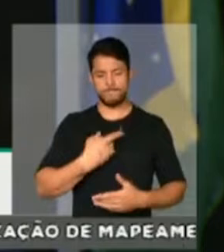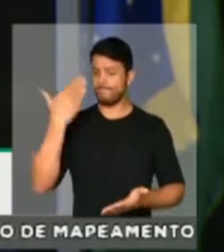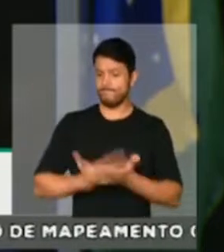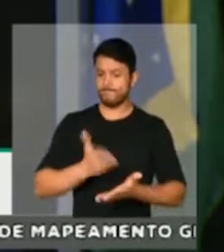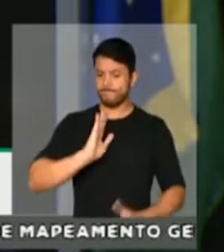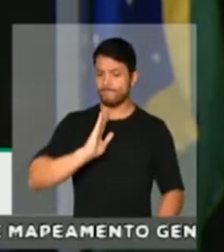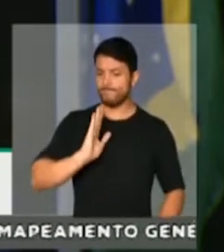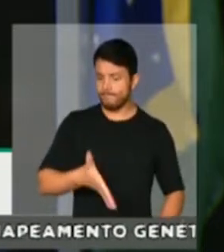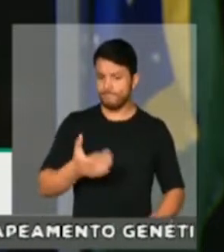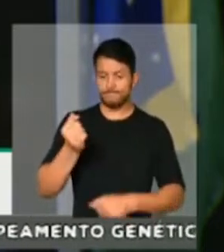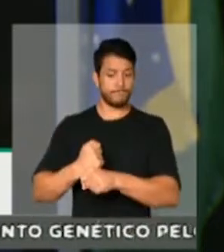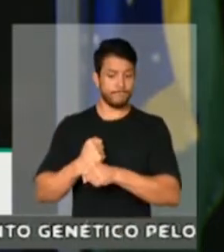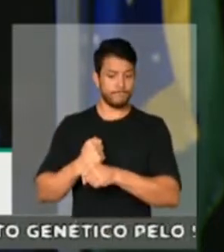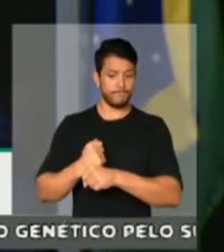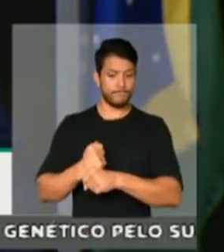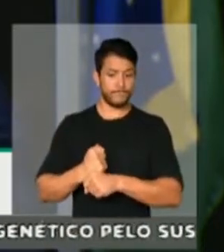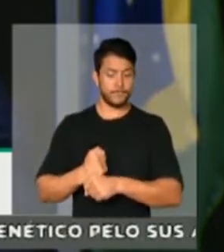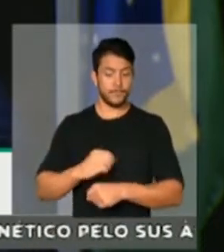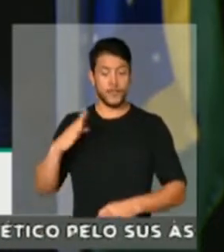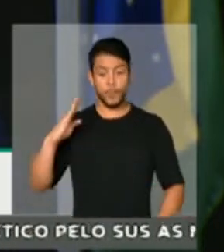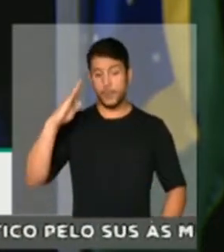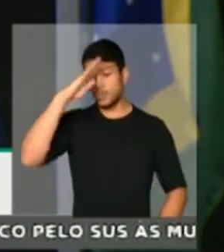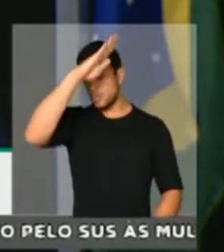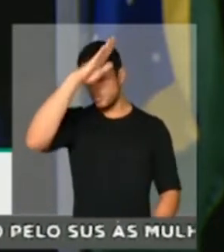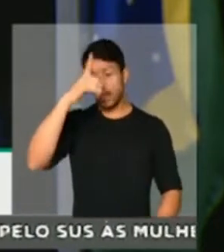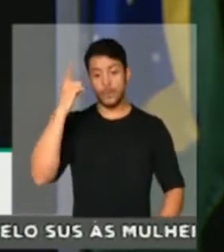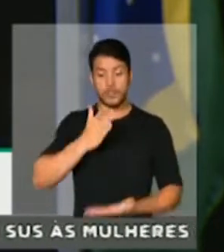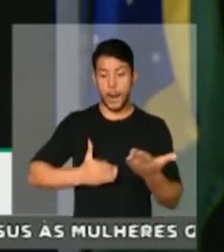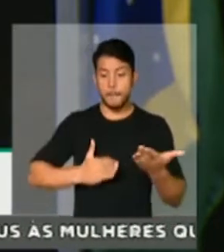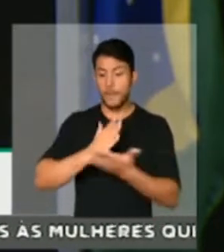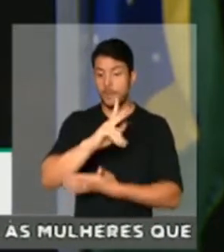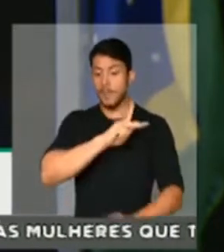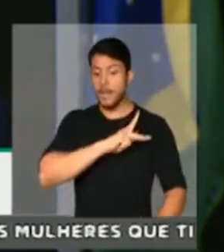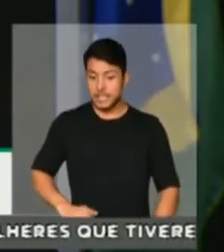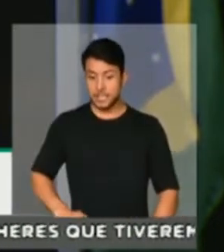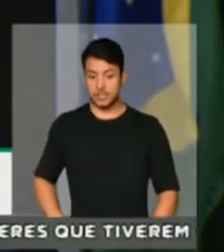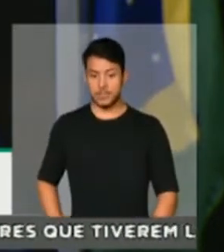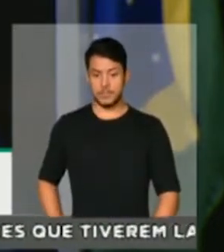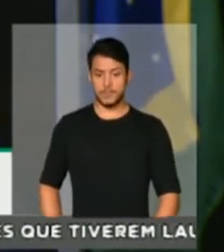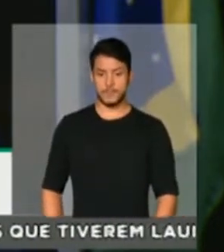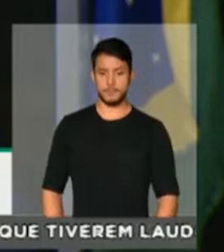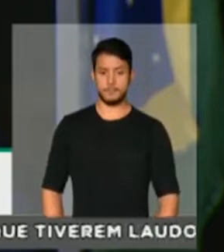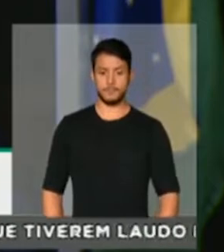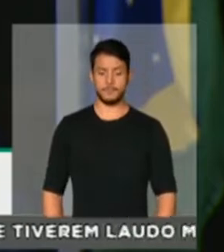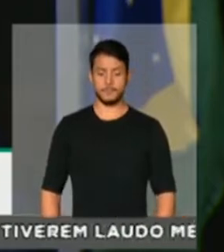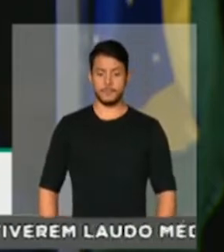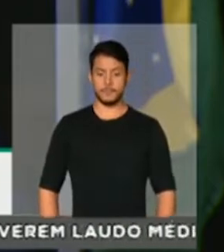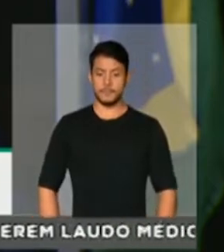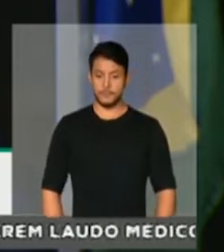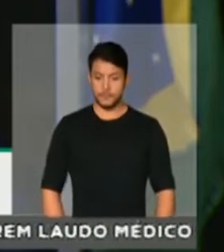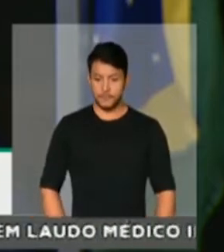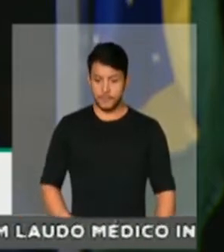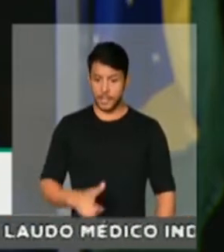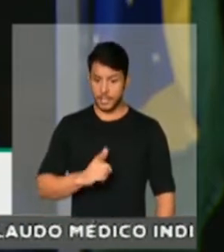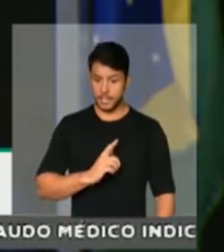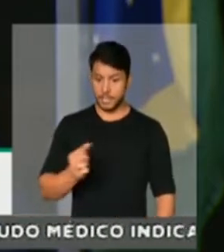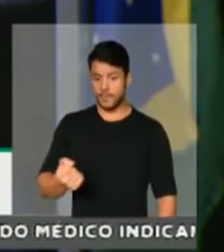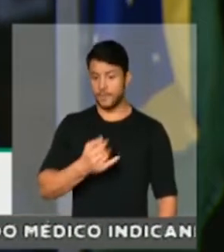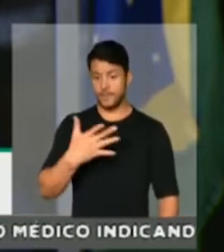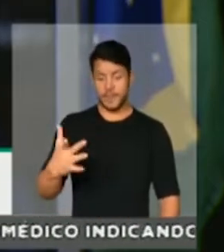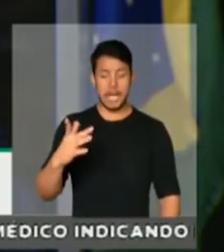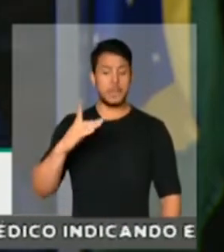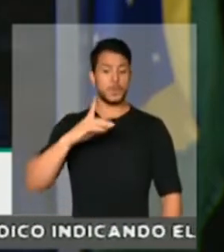eleição ano passado. Jair Bolsonaro foi eleito presidente, fizemos uma grande quantidade de parlamentares alinhados a